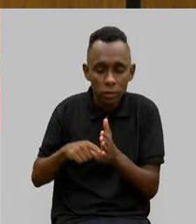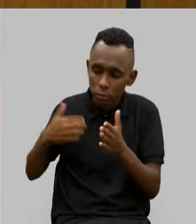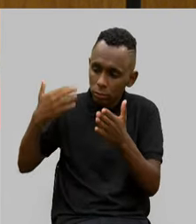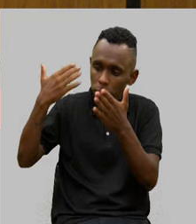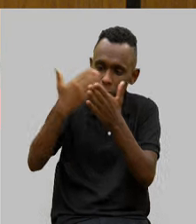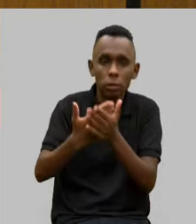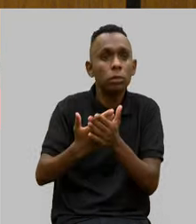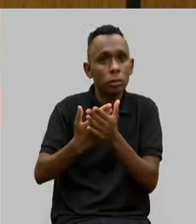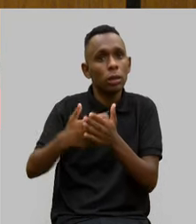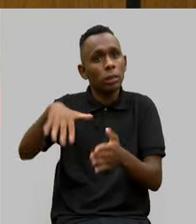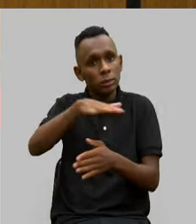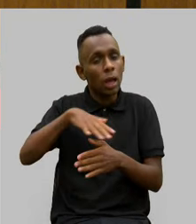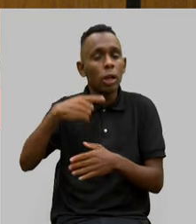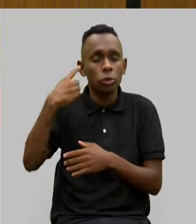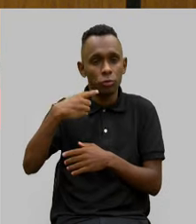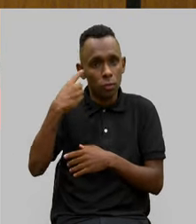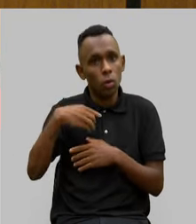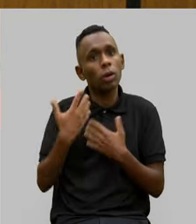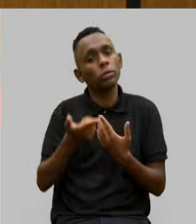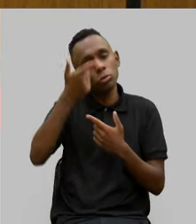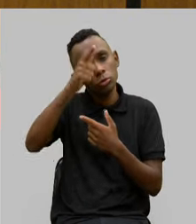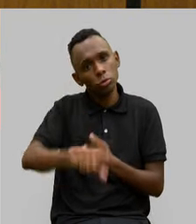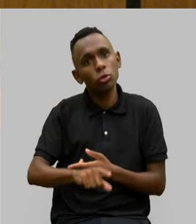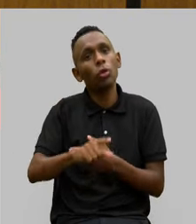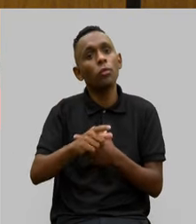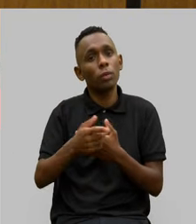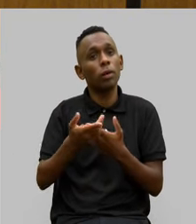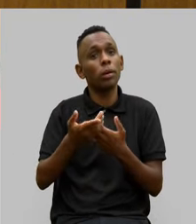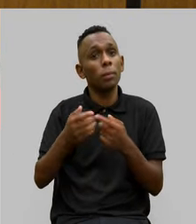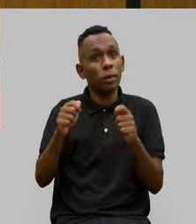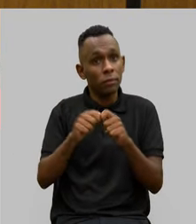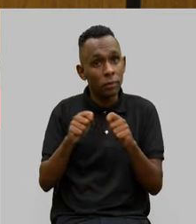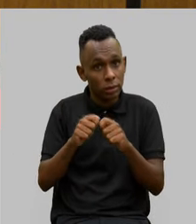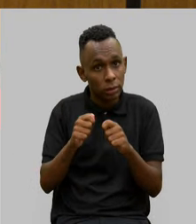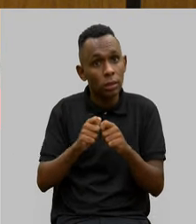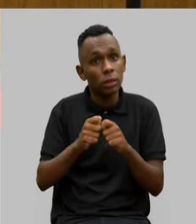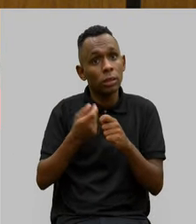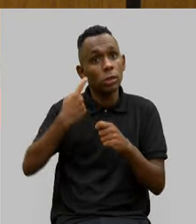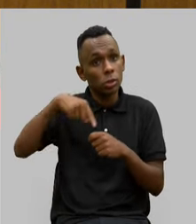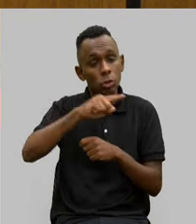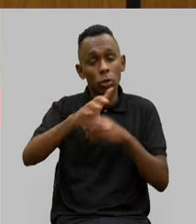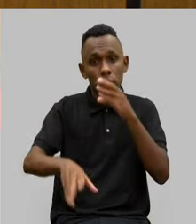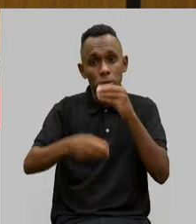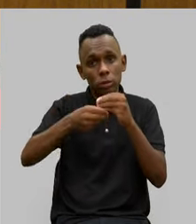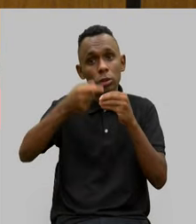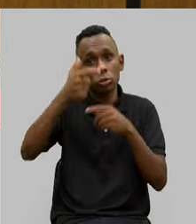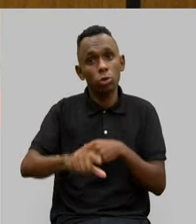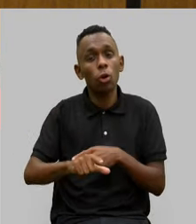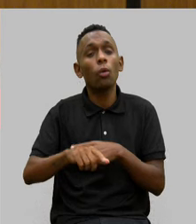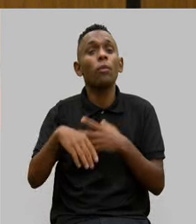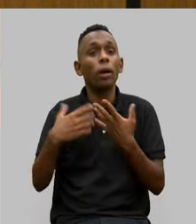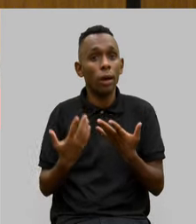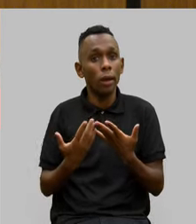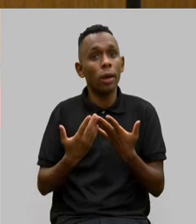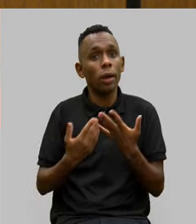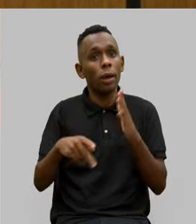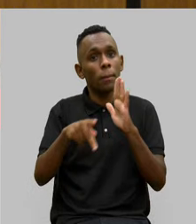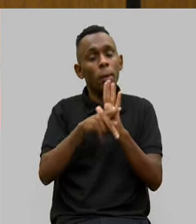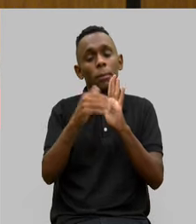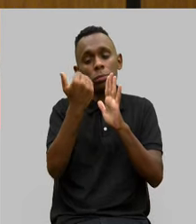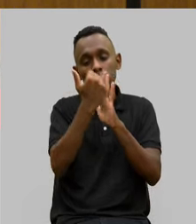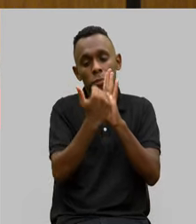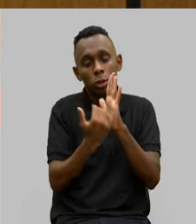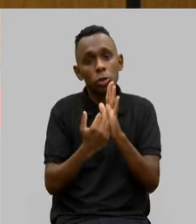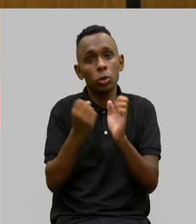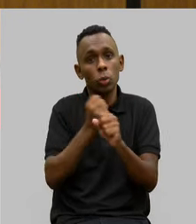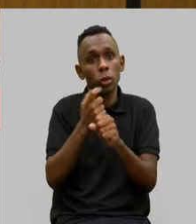advogo nessa causa então de novo até para poder fazer questão até pra gente poder reiterar deputada a questão da agenda 2030 que é